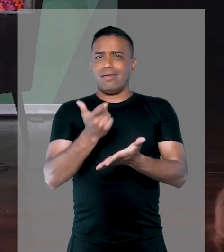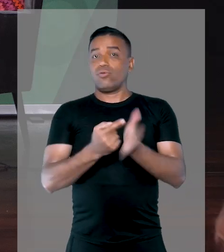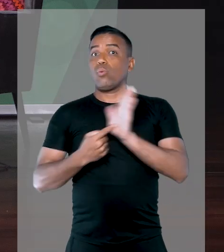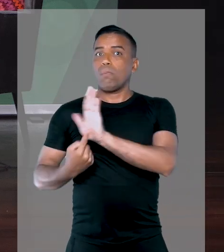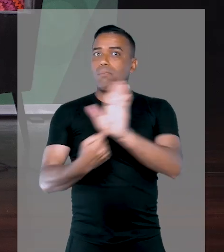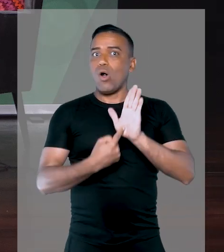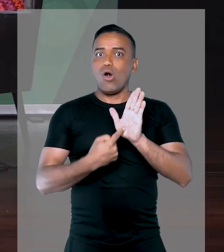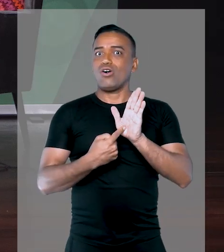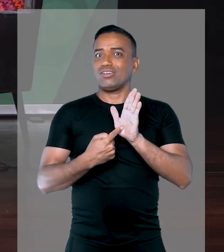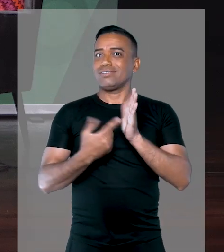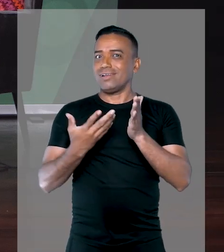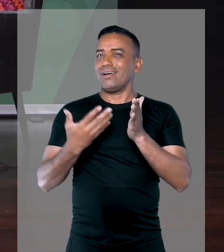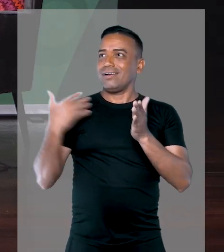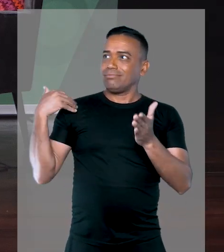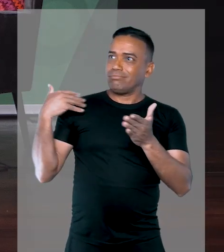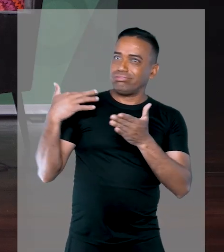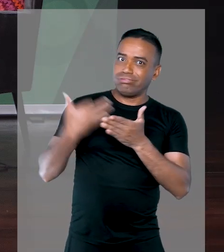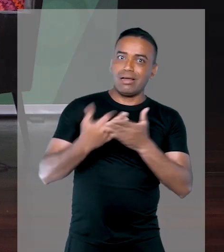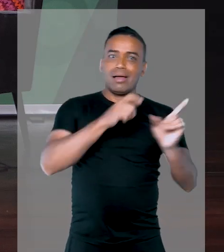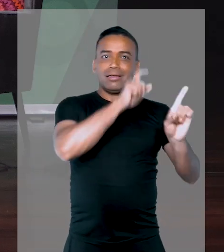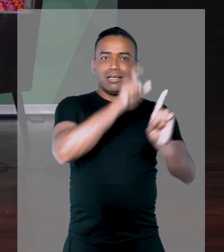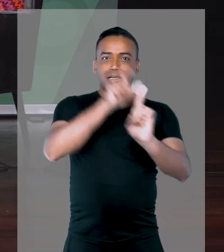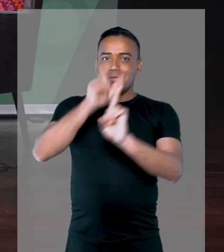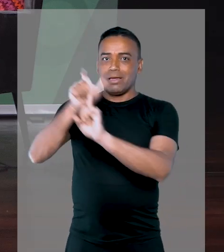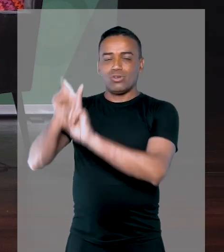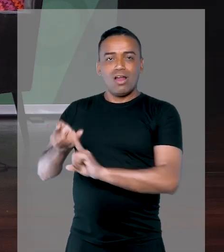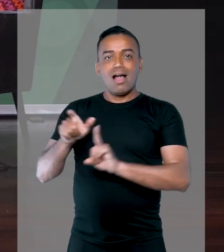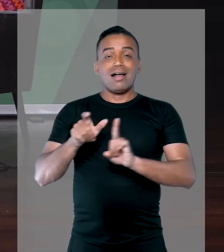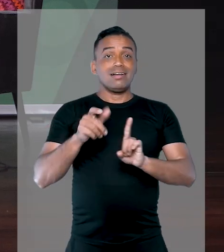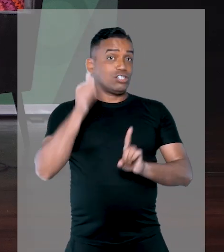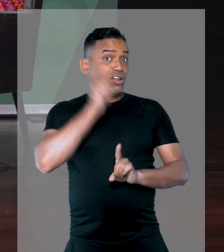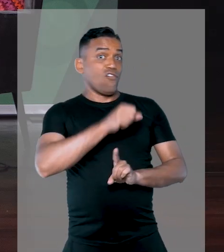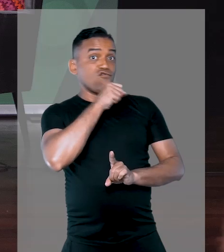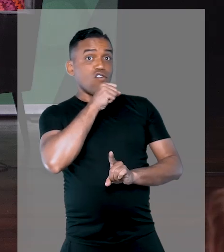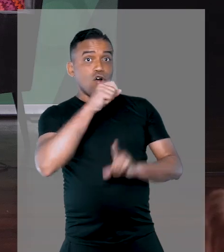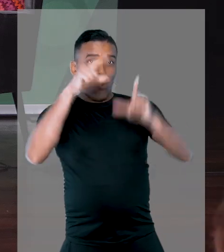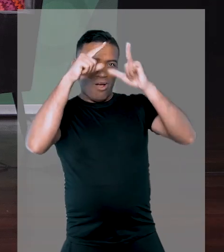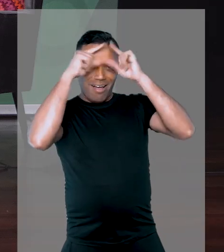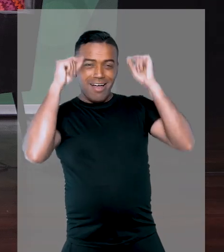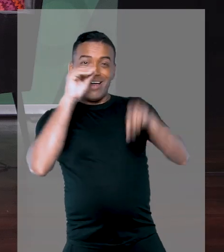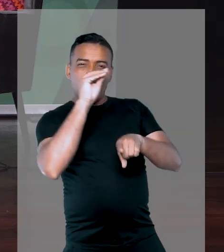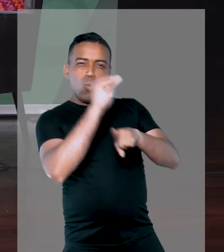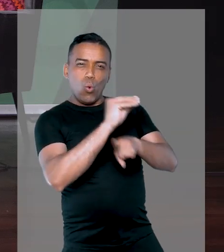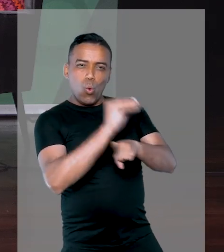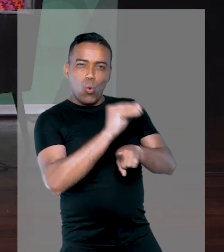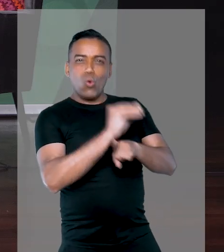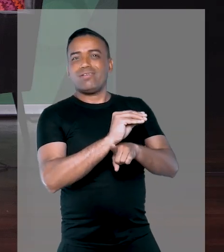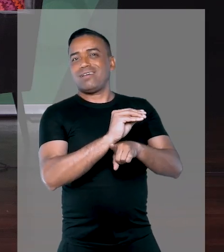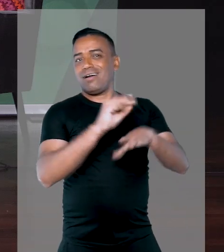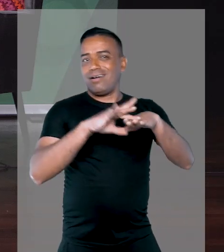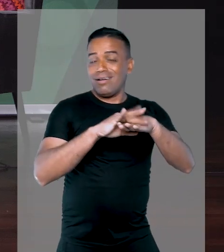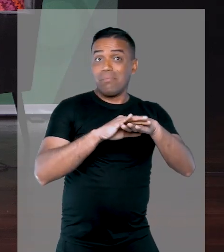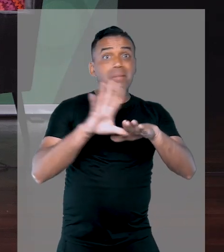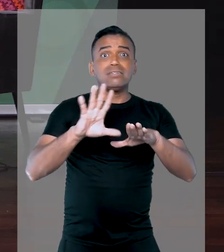fala de doença, né, todos os personagens ali que foram cuidados por ela, por algum motivo, tinha essa necessidade, mas não é um